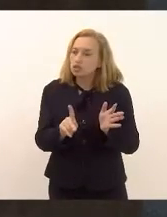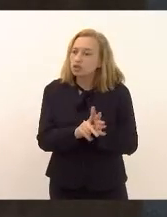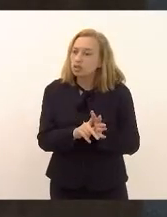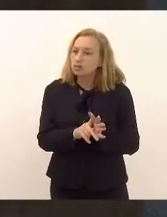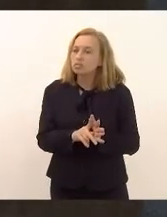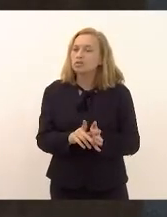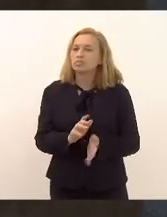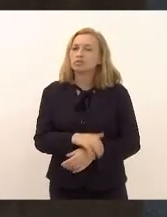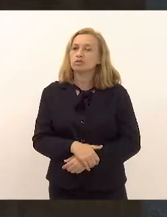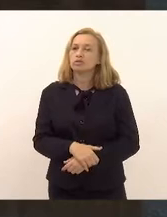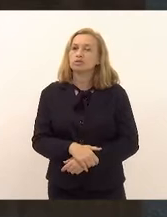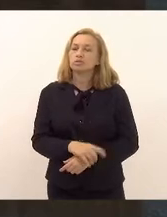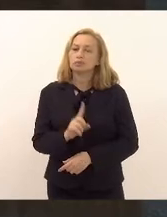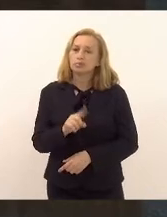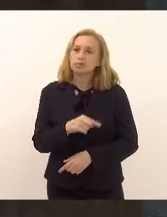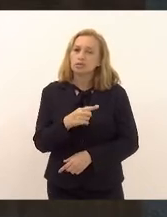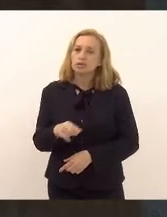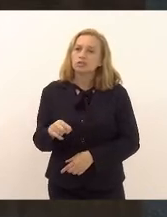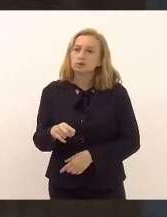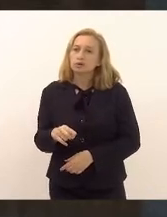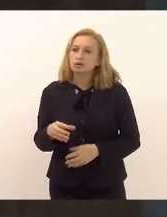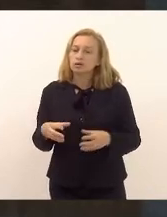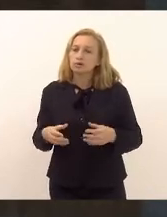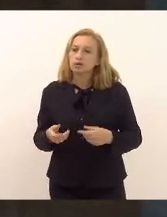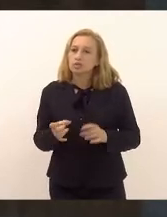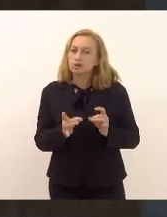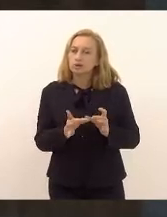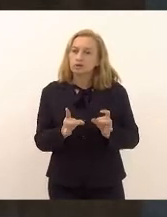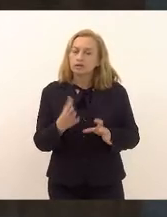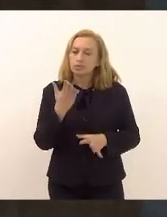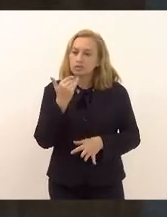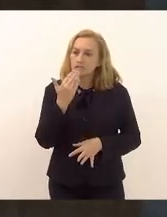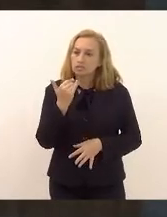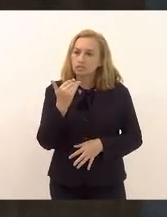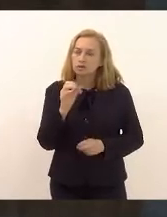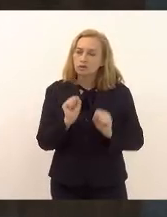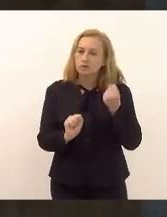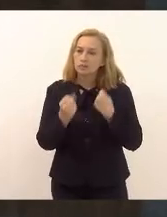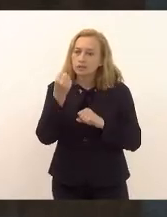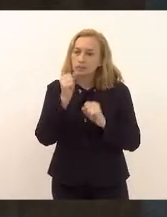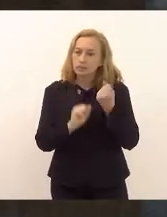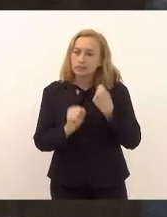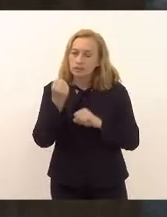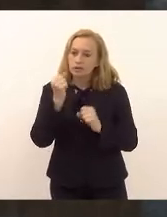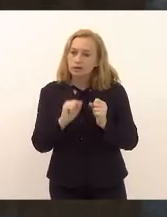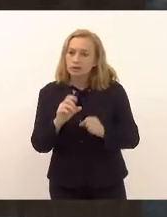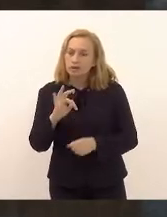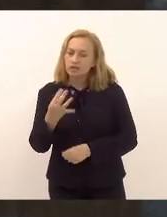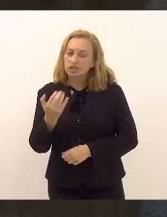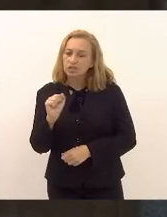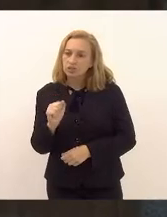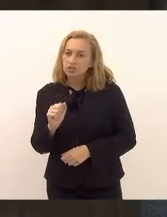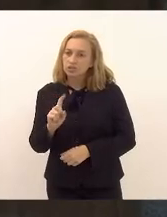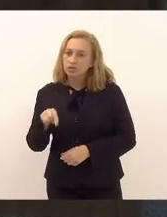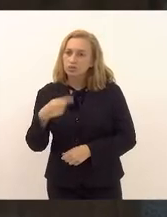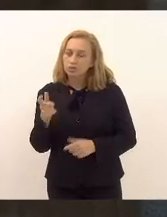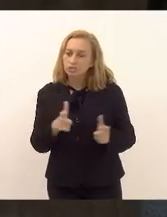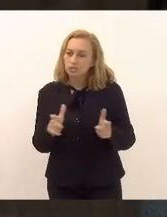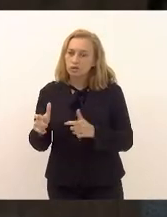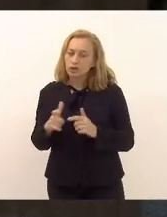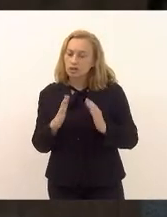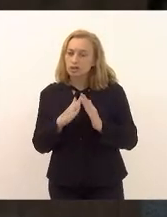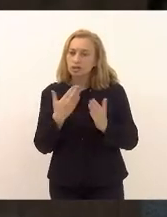finalidade proibir a comercialização de alimentos ultraprocessados nas cantinas e demais locais